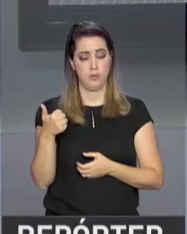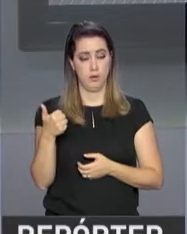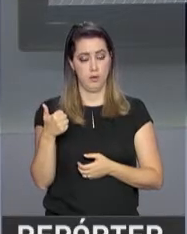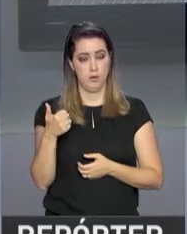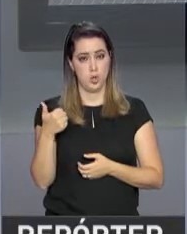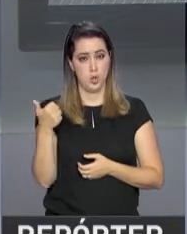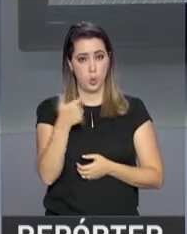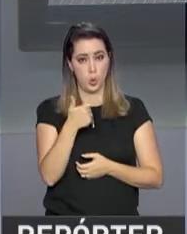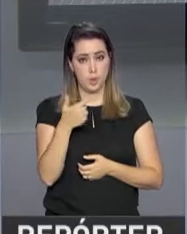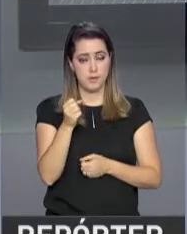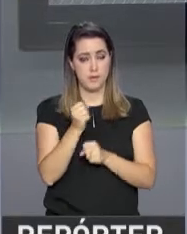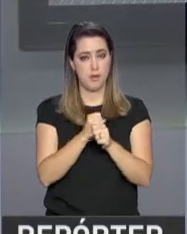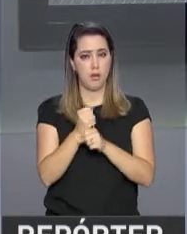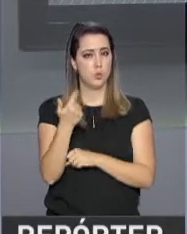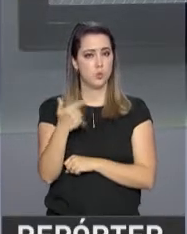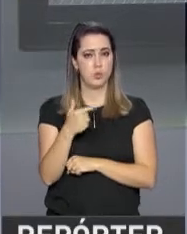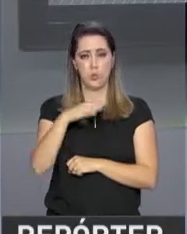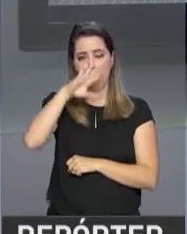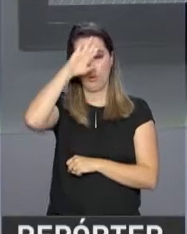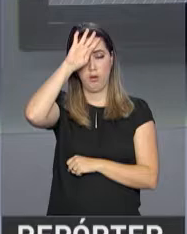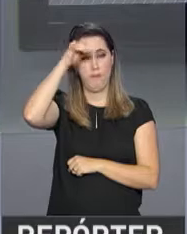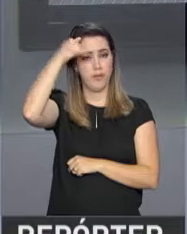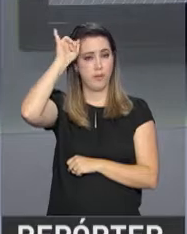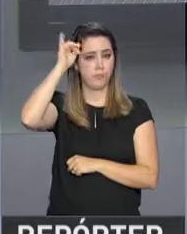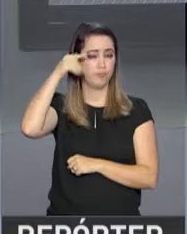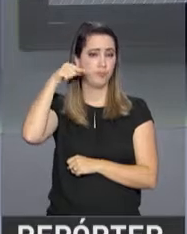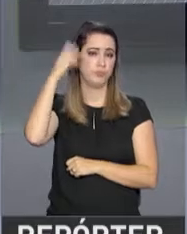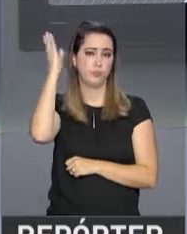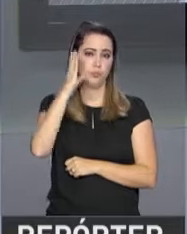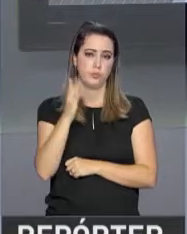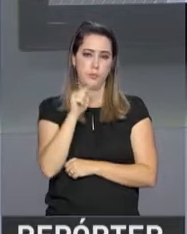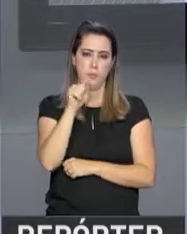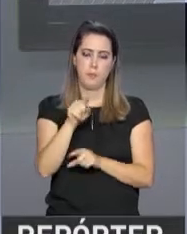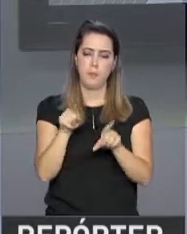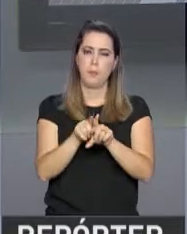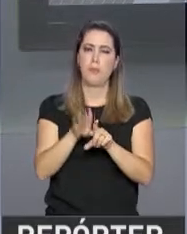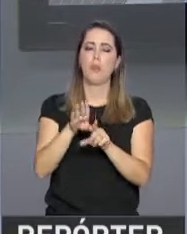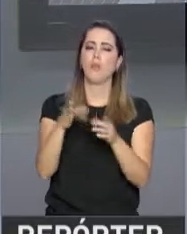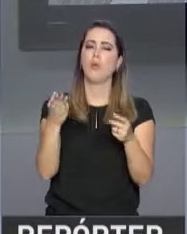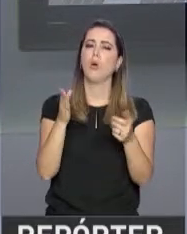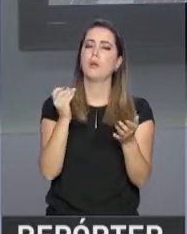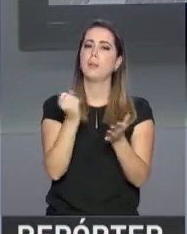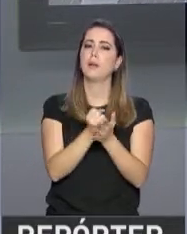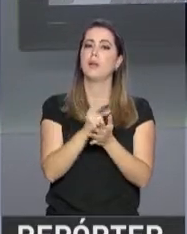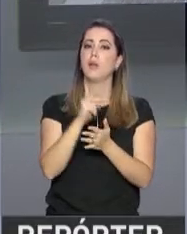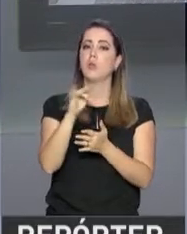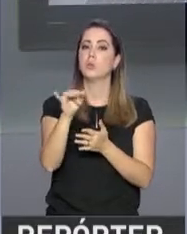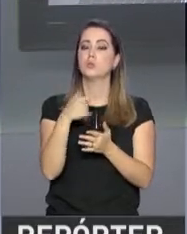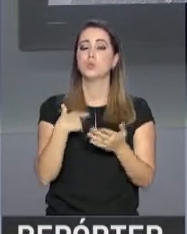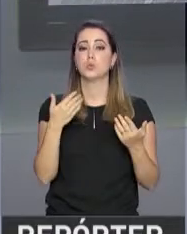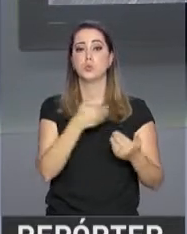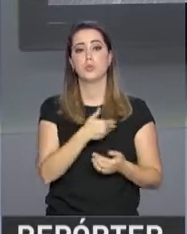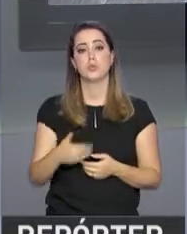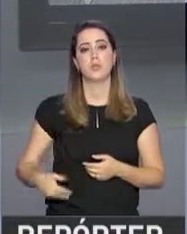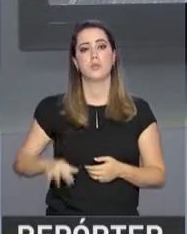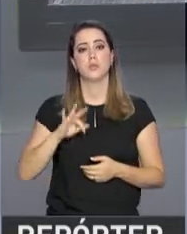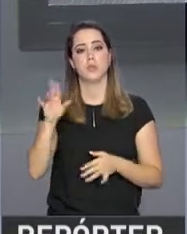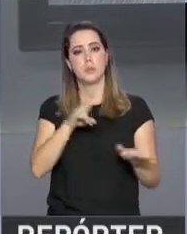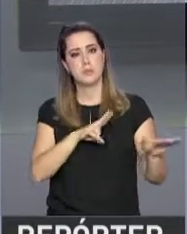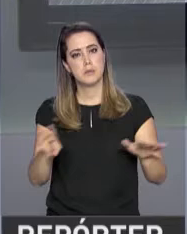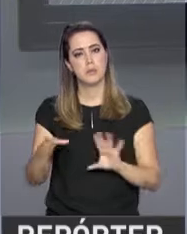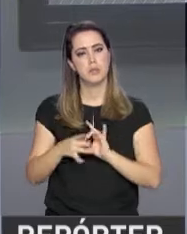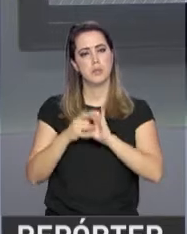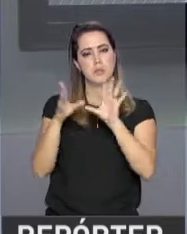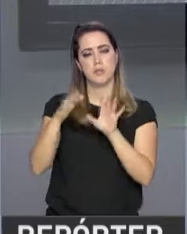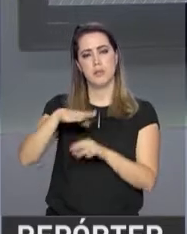anos, o Brasil não registra casos de febre aftosa. Para marcar a data, o governo federal realiza a Semana Brasil